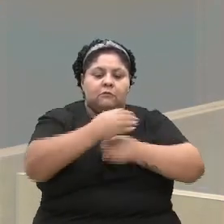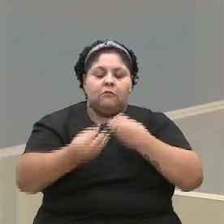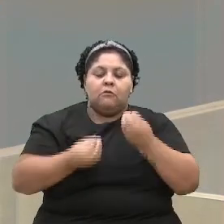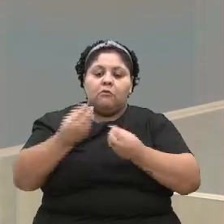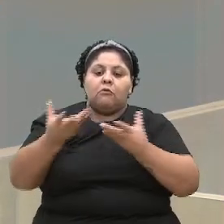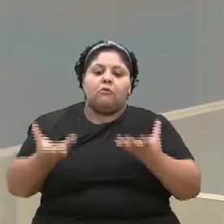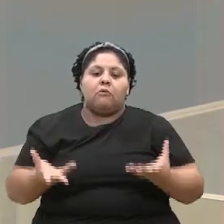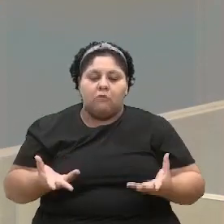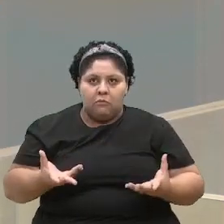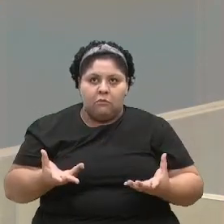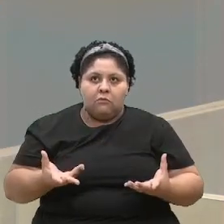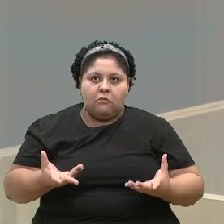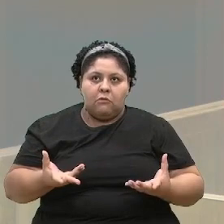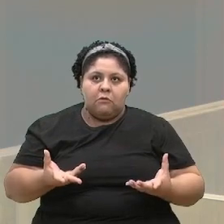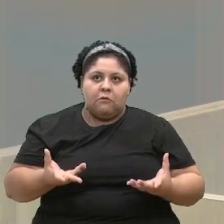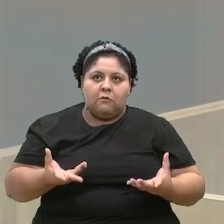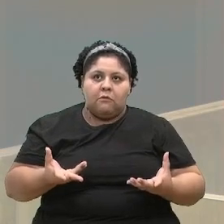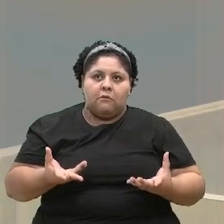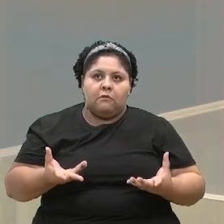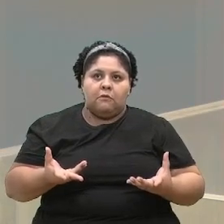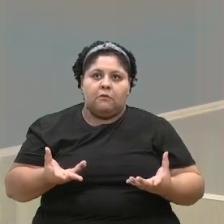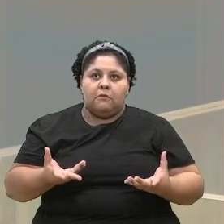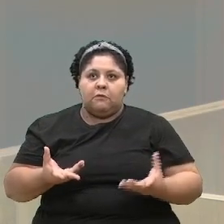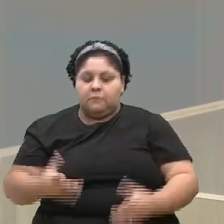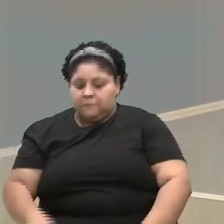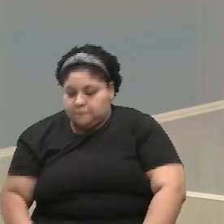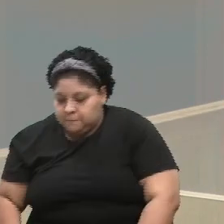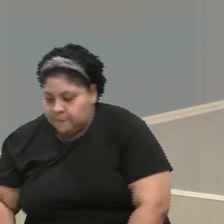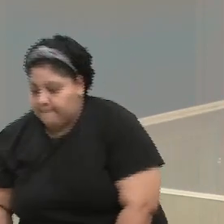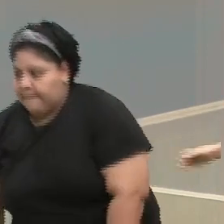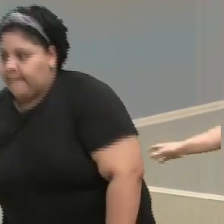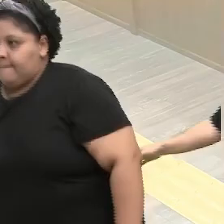que eles... Só um minuto.